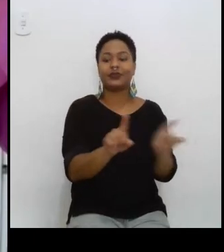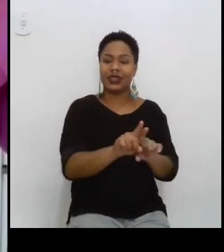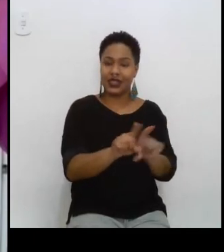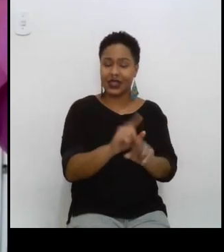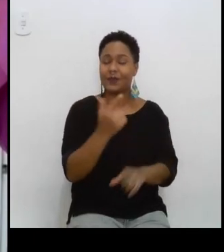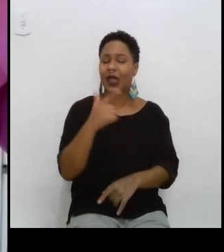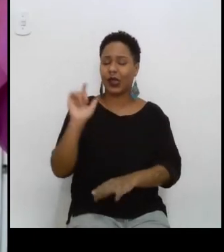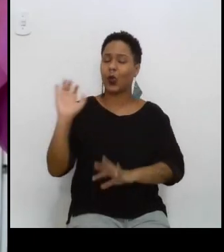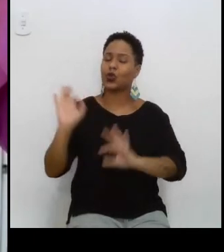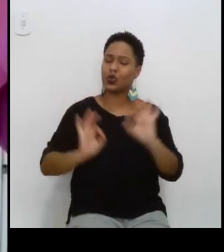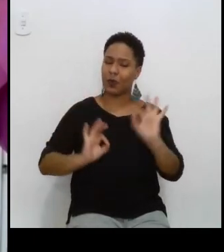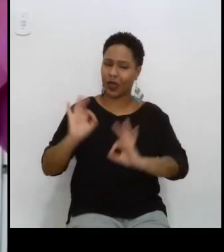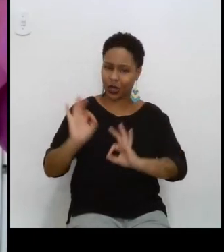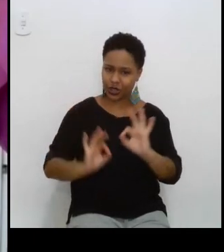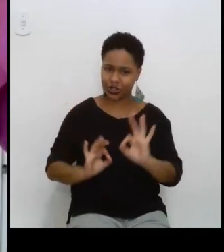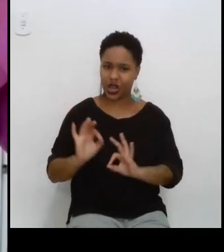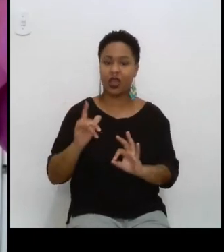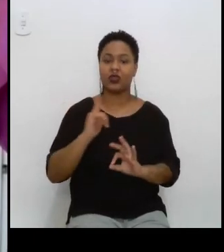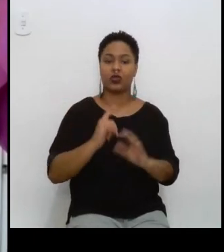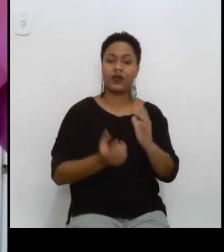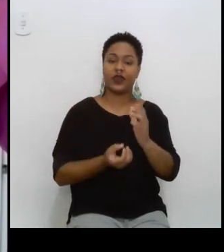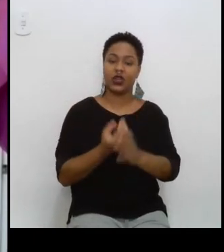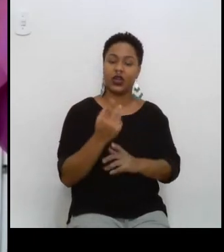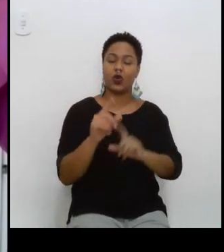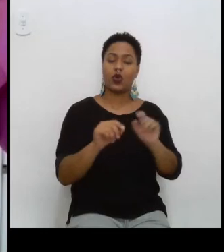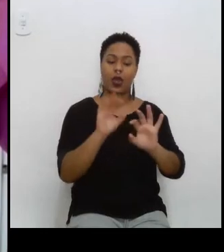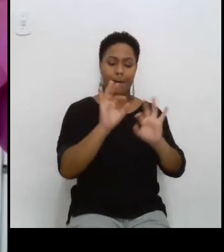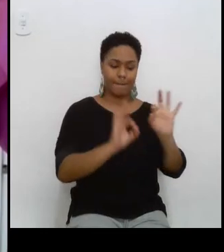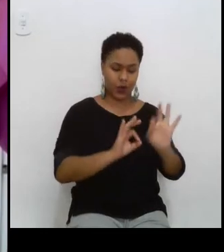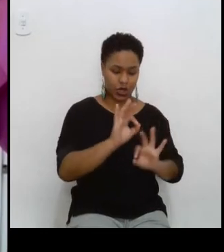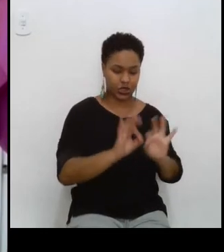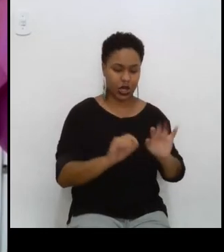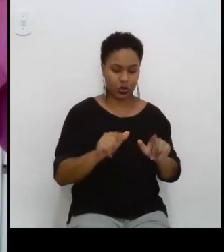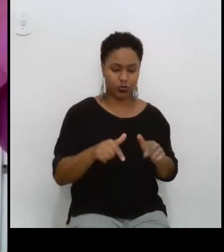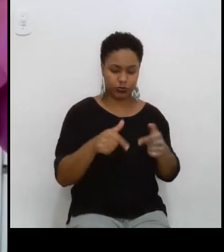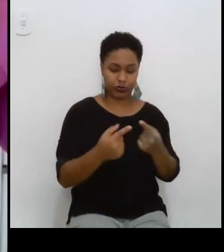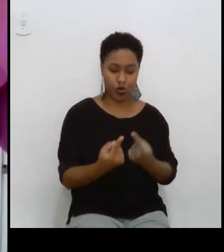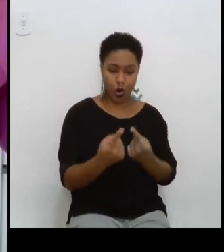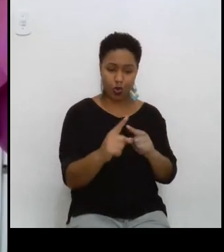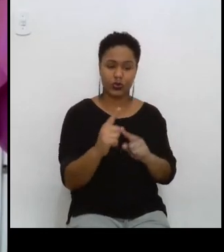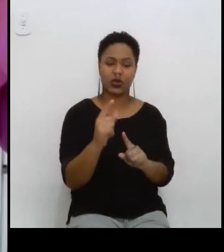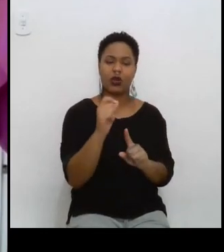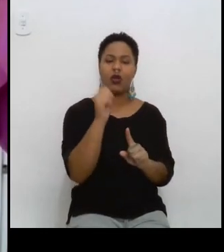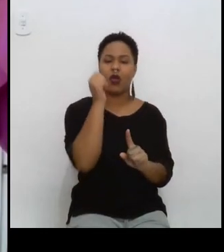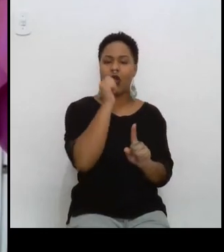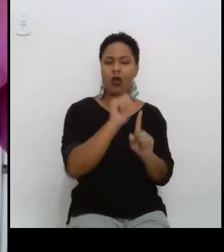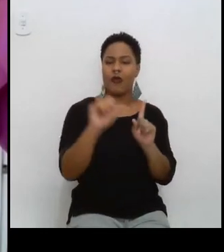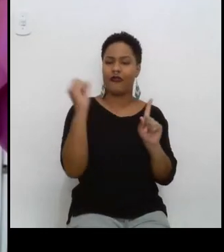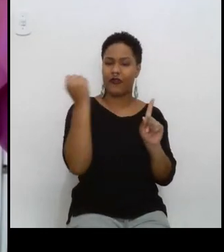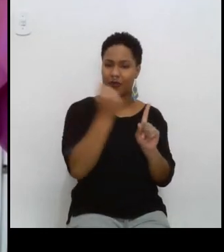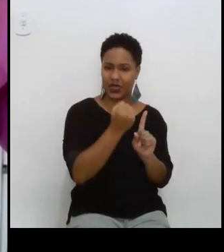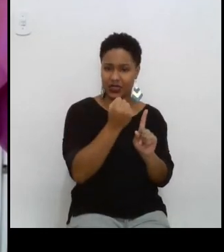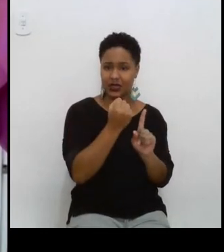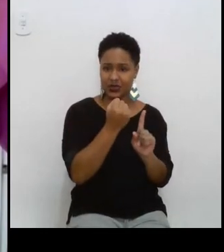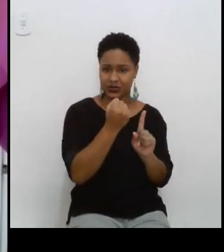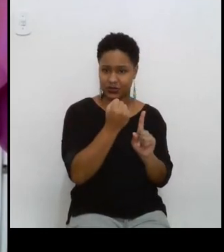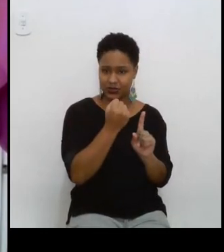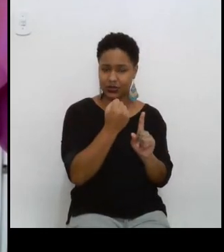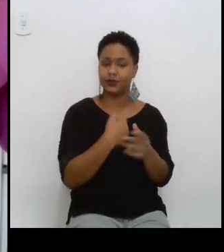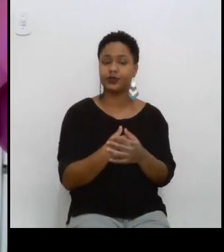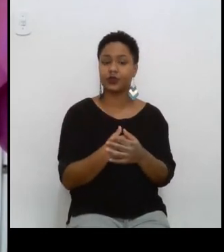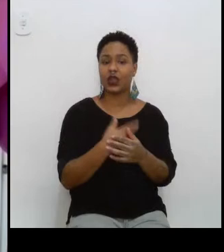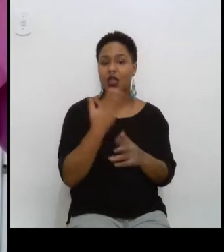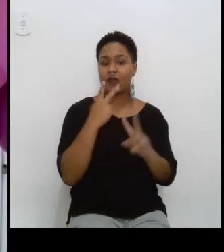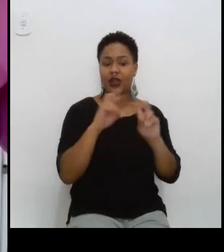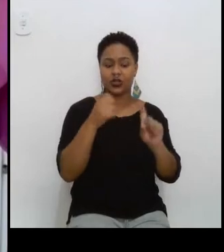projeto que criava um programa de enfrentamento ao feminicídio aí ele falava ali dentro do escopo do projeto de dlp